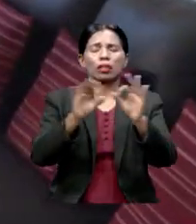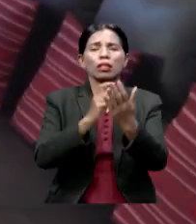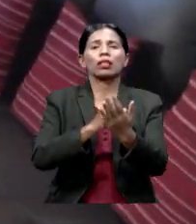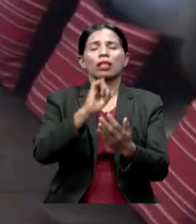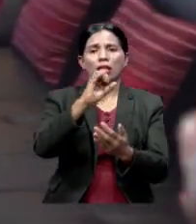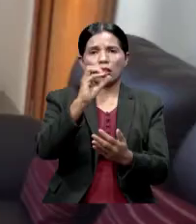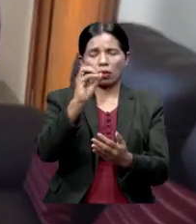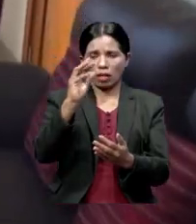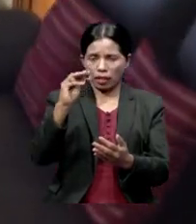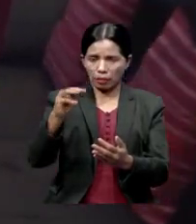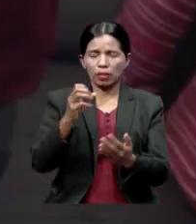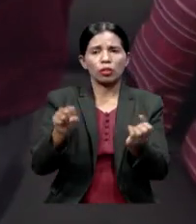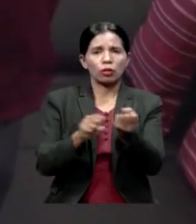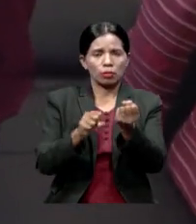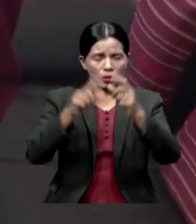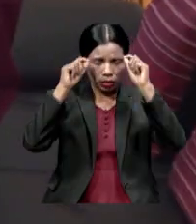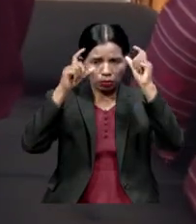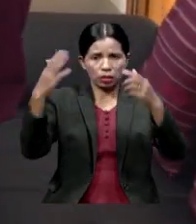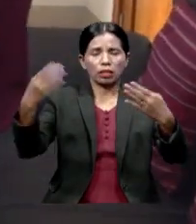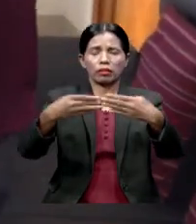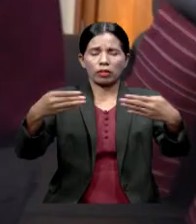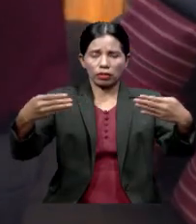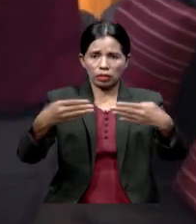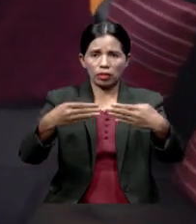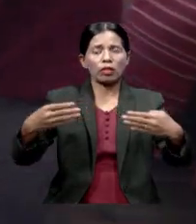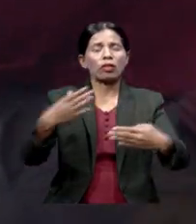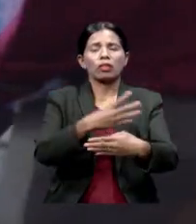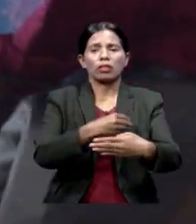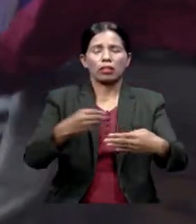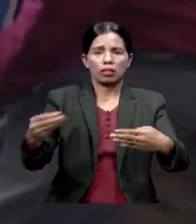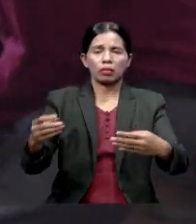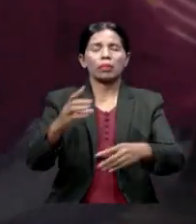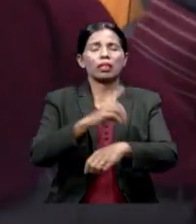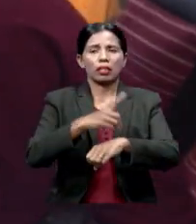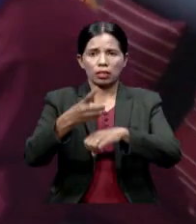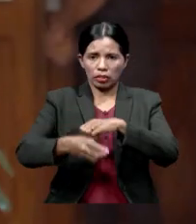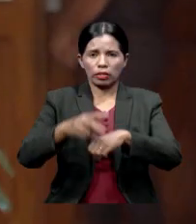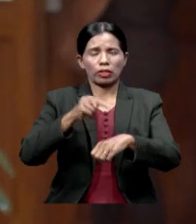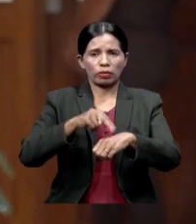apoia Timor Leste e a área fronteira, tráfico humano no mos desastres naturais.